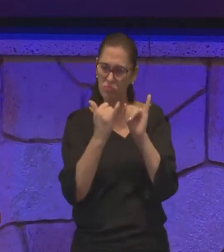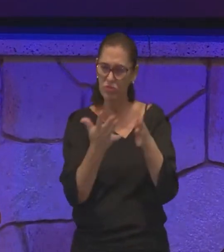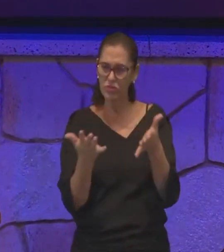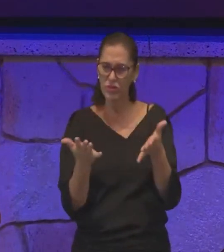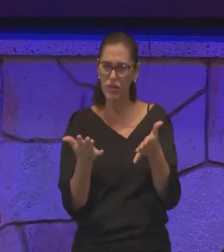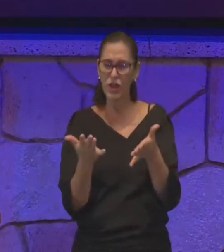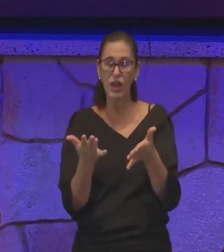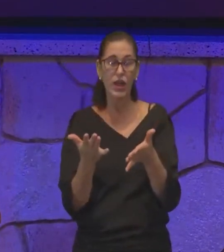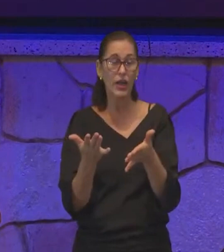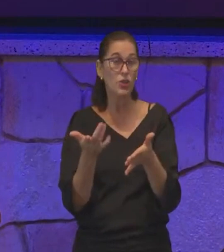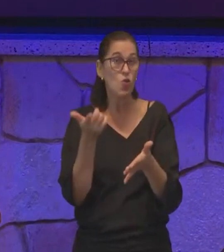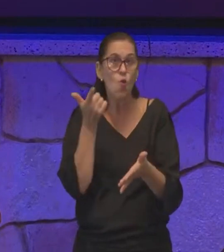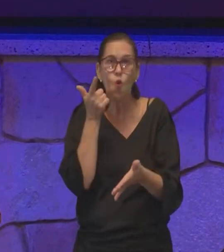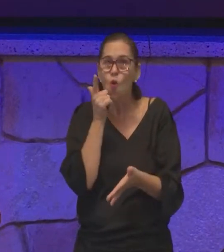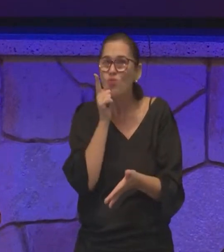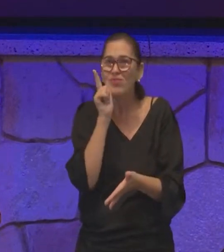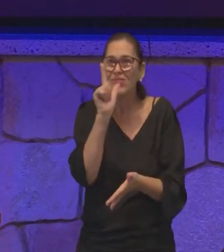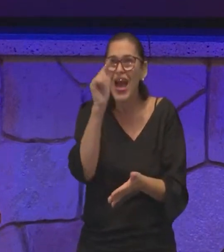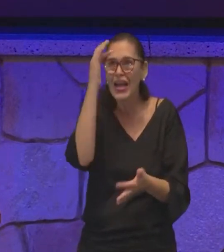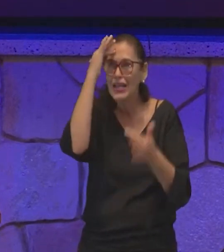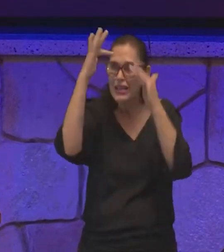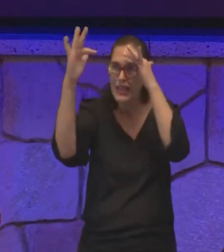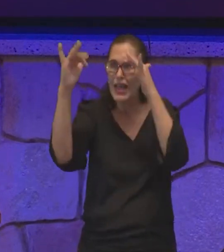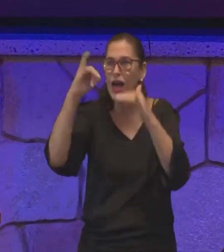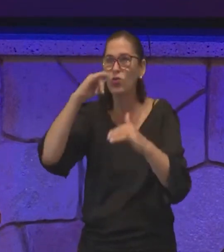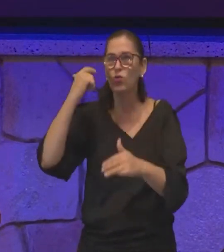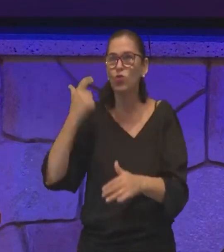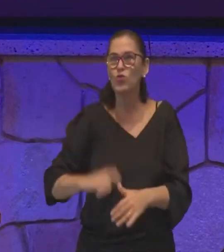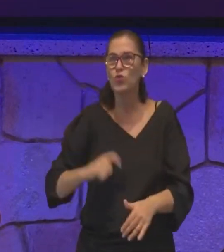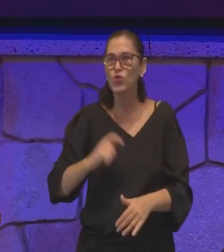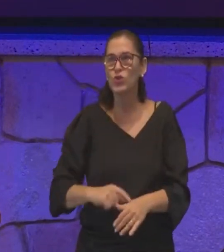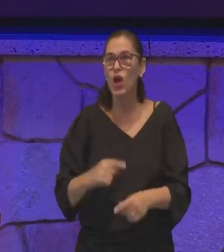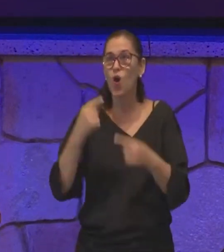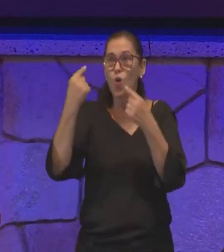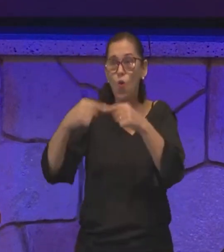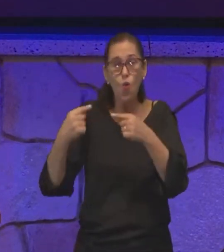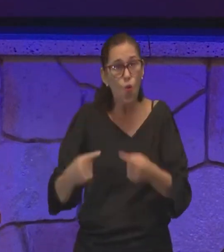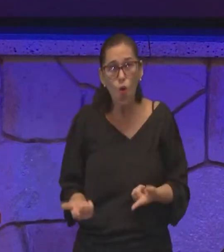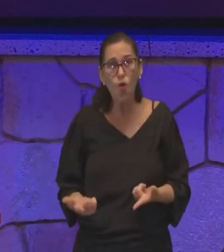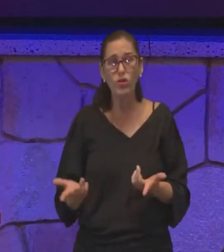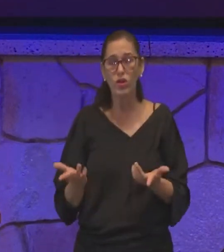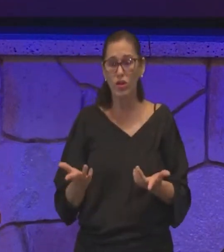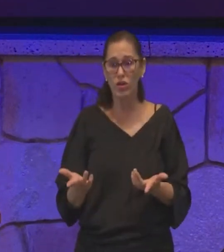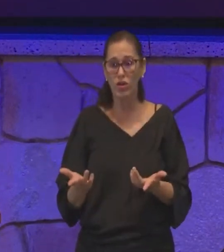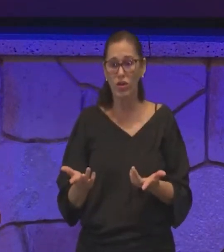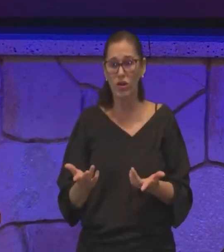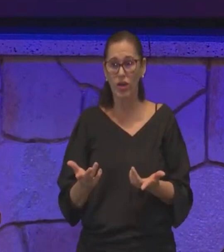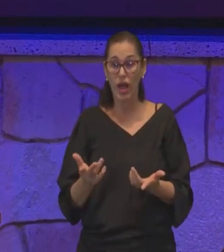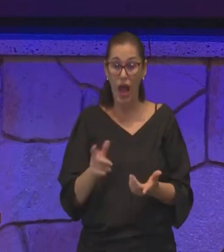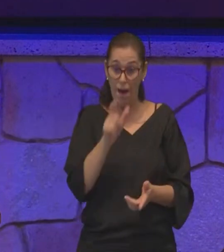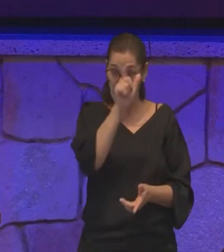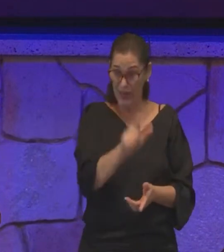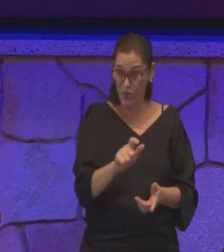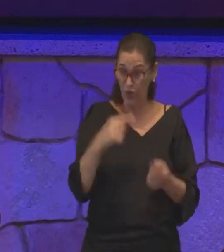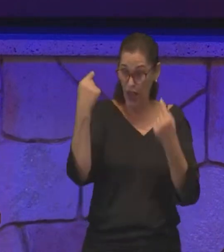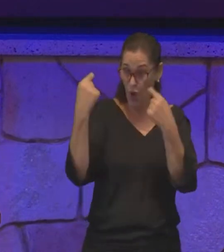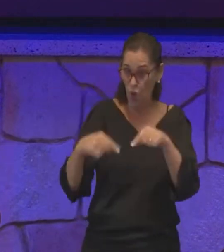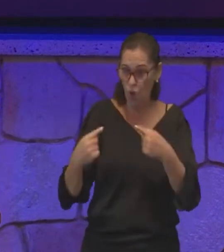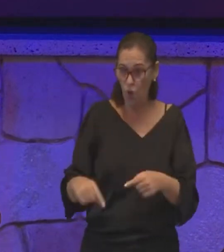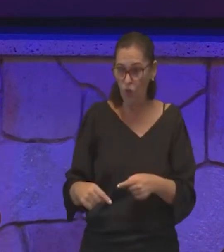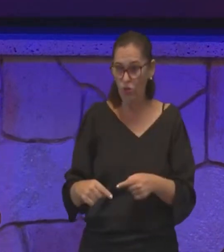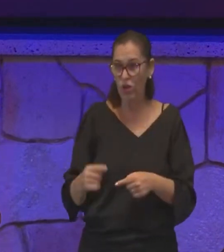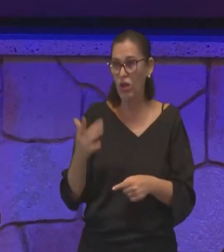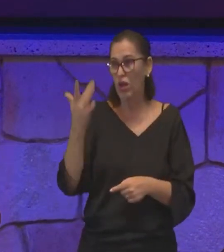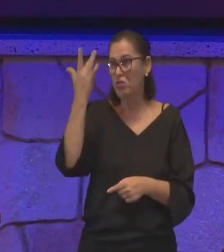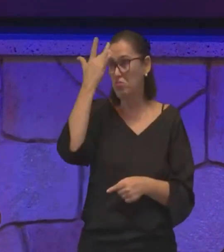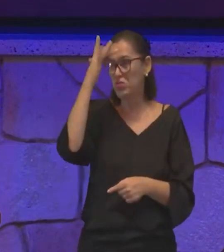conseguem lidar com aqueles sonhos de José, eles são opositores, e geralmente quem é opositor não sabe lidar